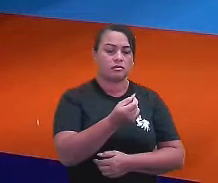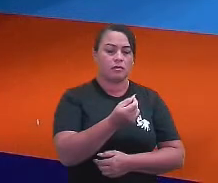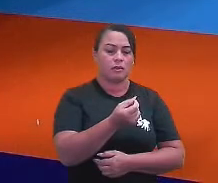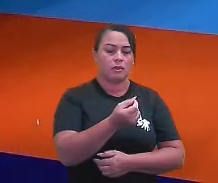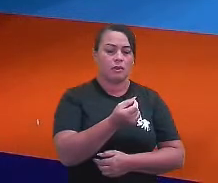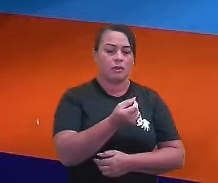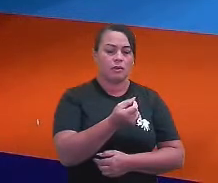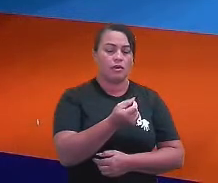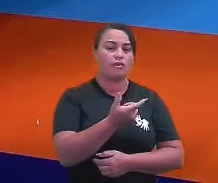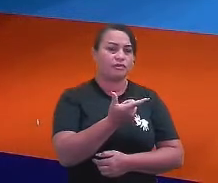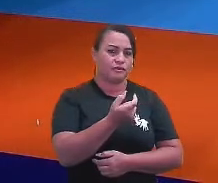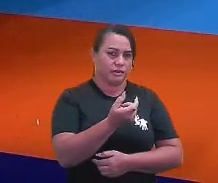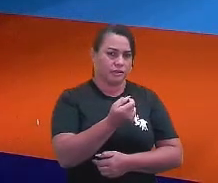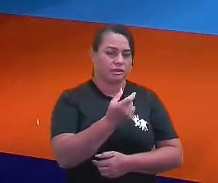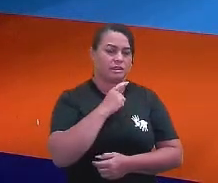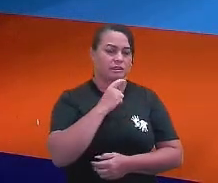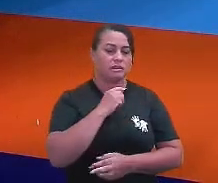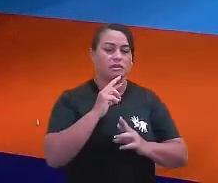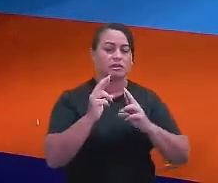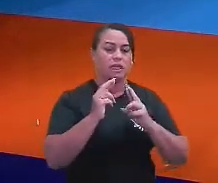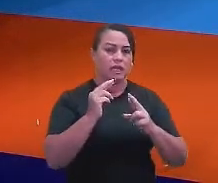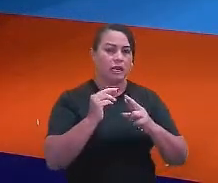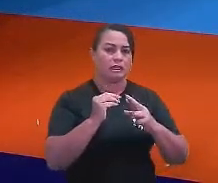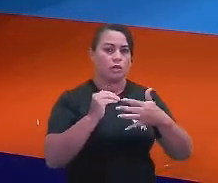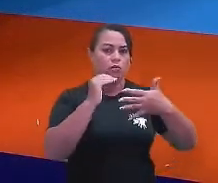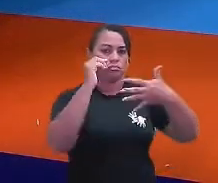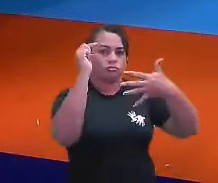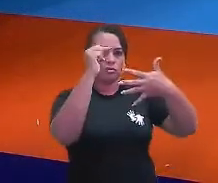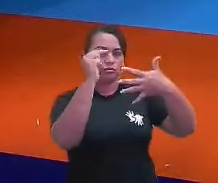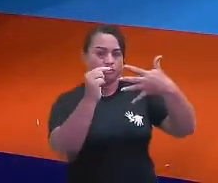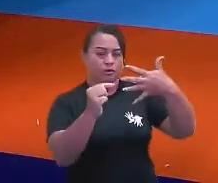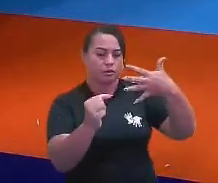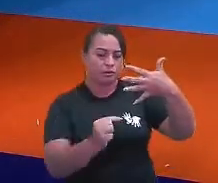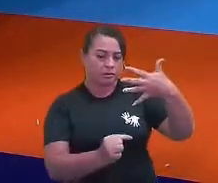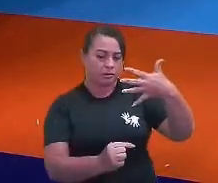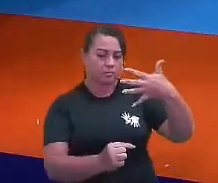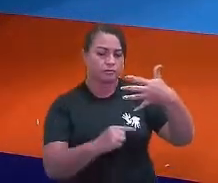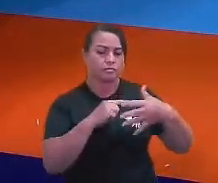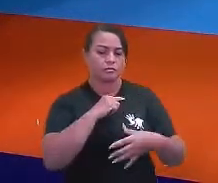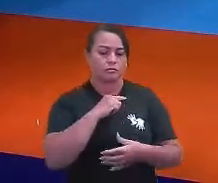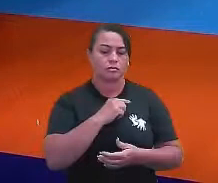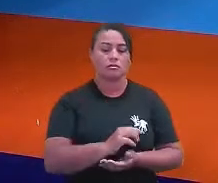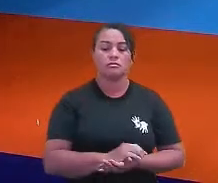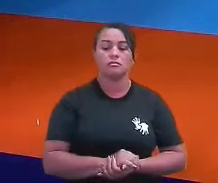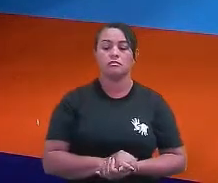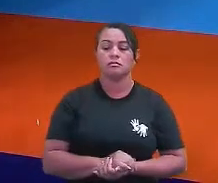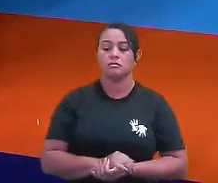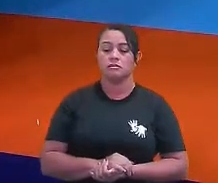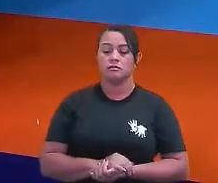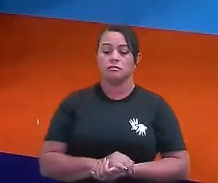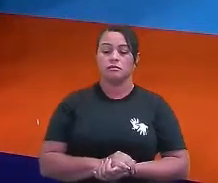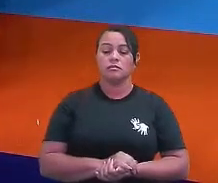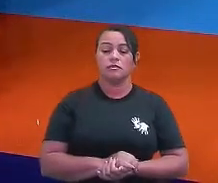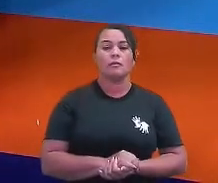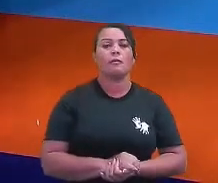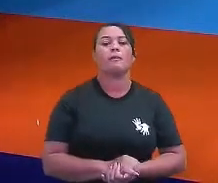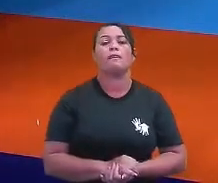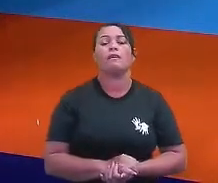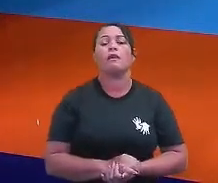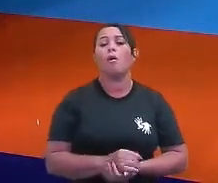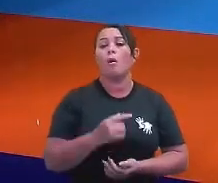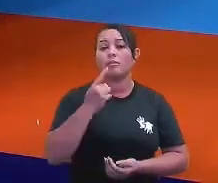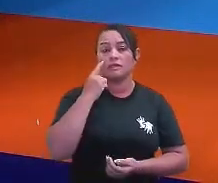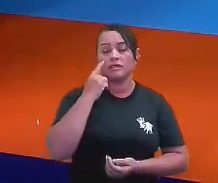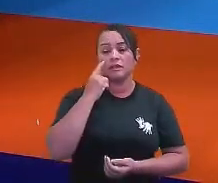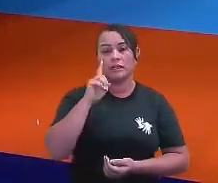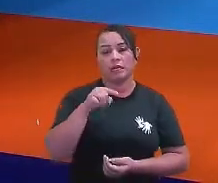né, na relação do ano, nos 2 algarismos que aparecem iniciais, os primeiros algarismos,